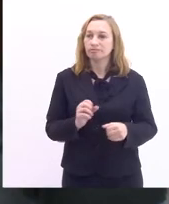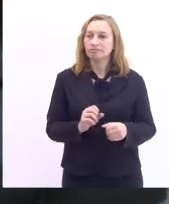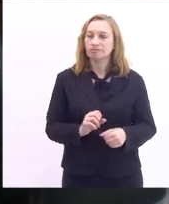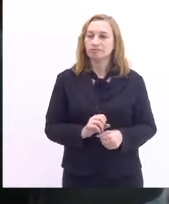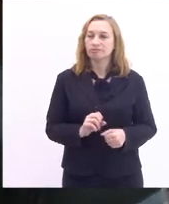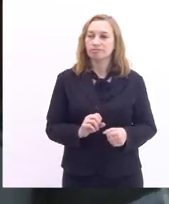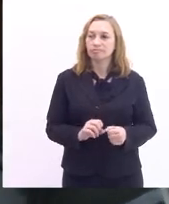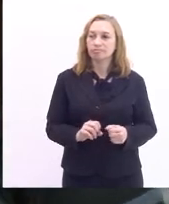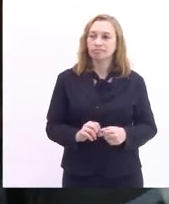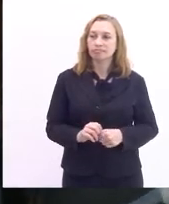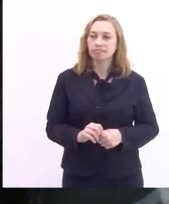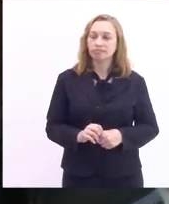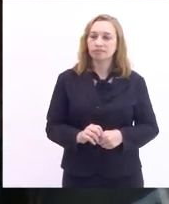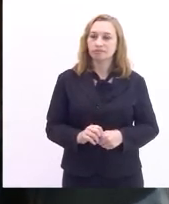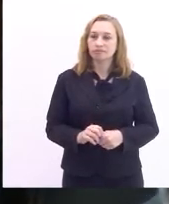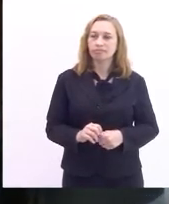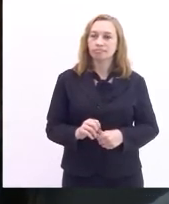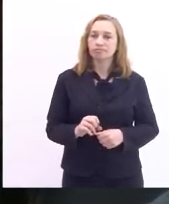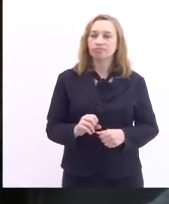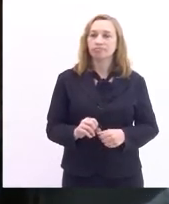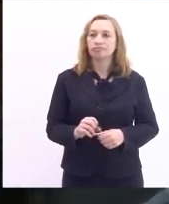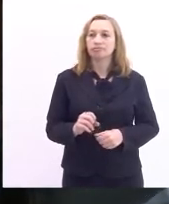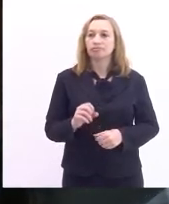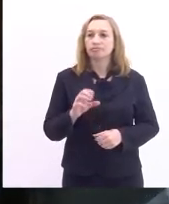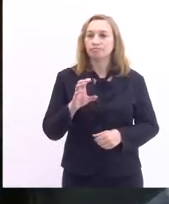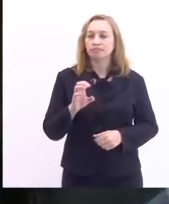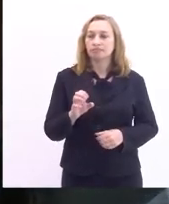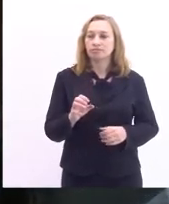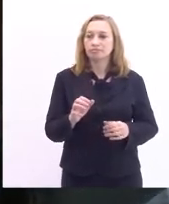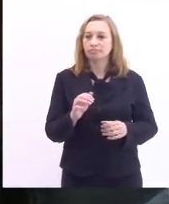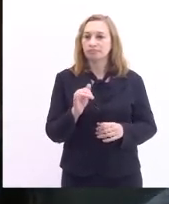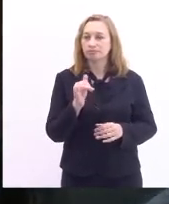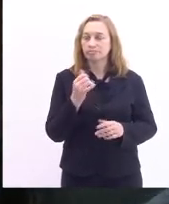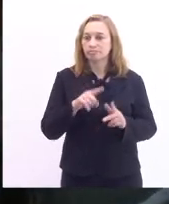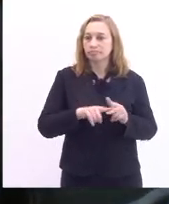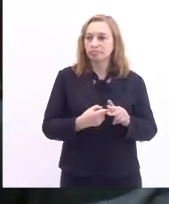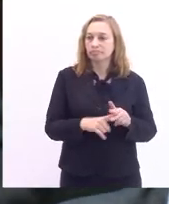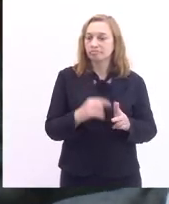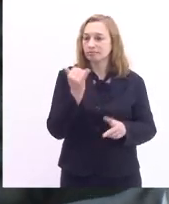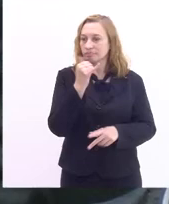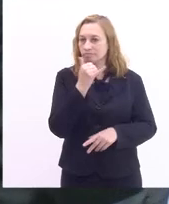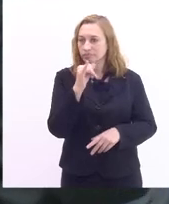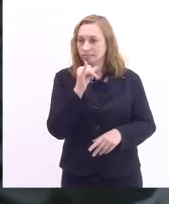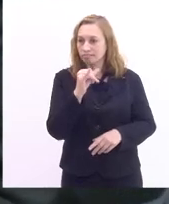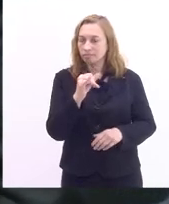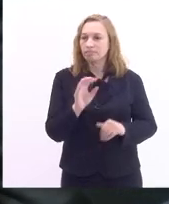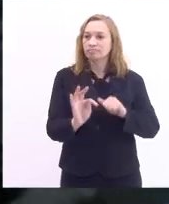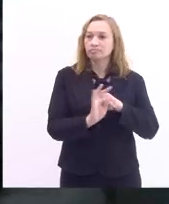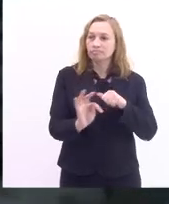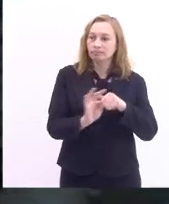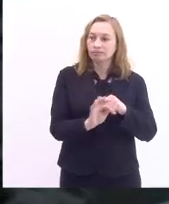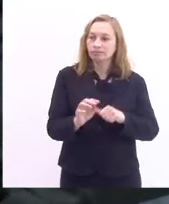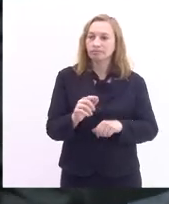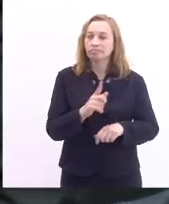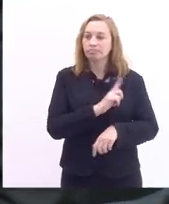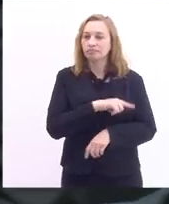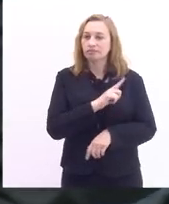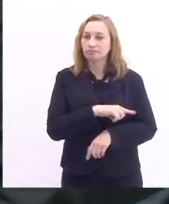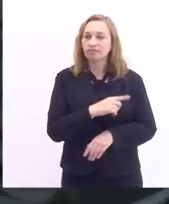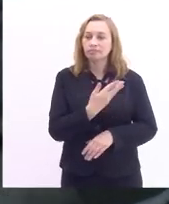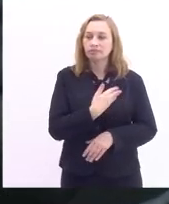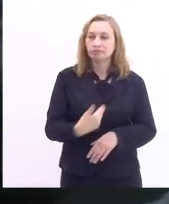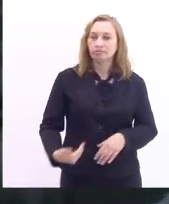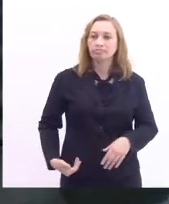com que eu me tornasse eletricista que eu me tornasse a técnico que eu me tornasse gestor público que hoje